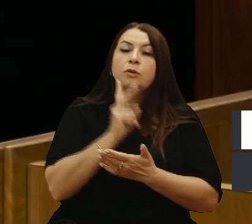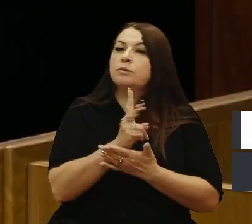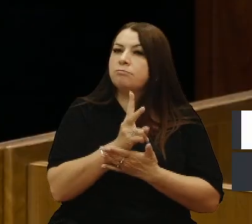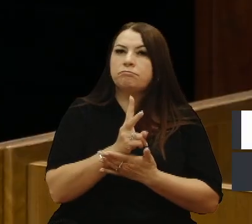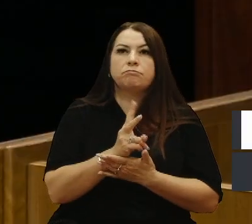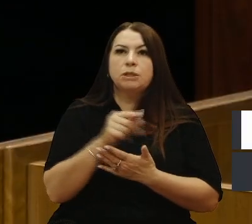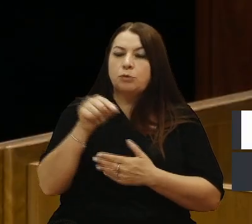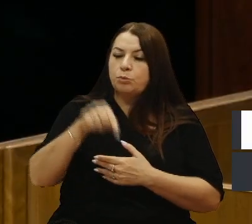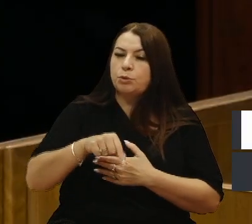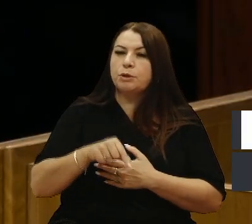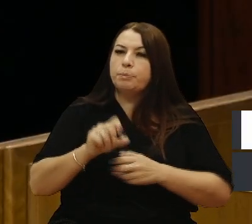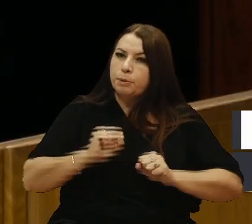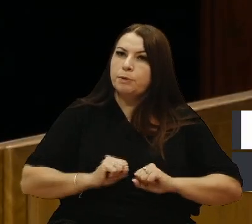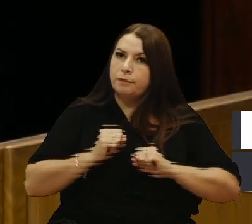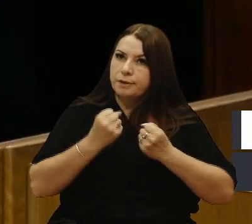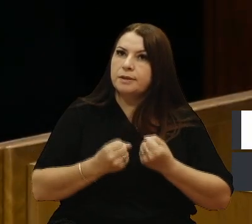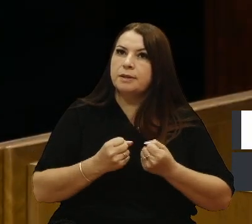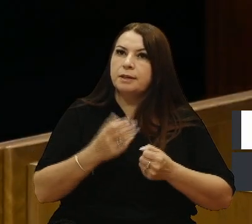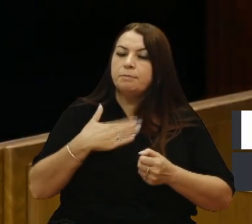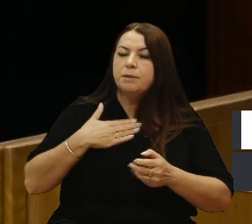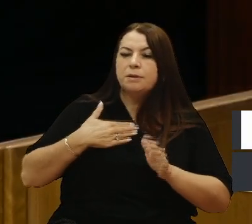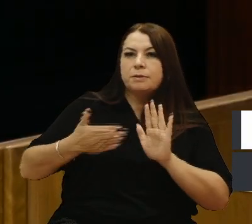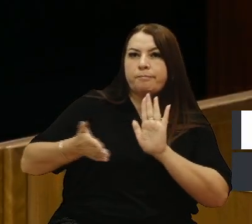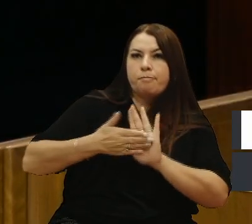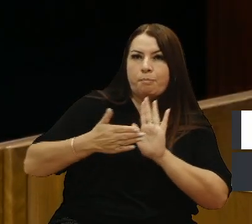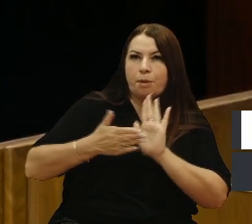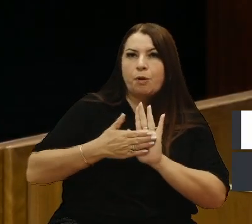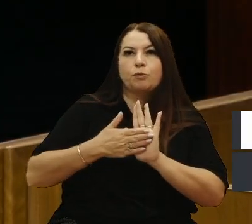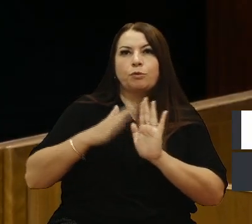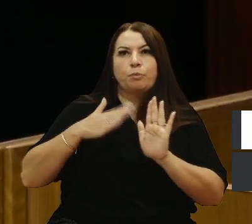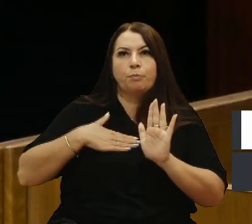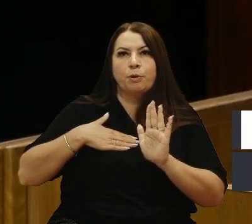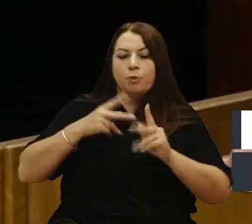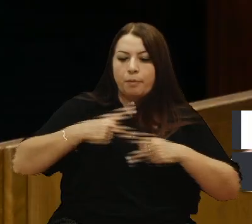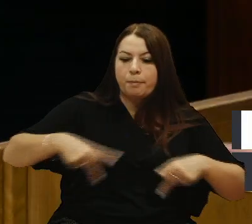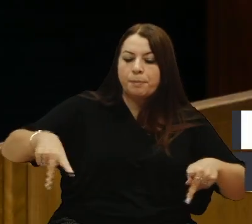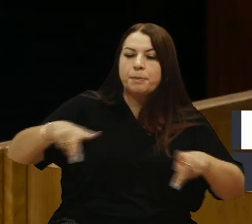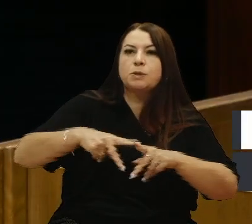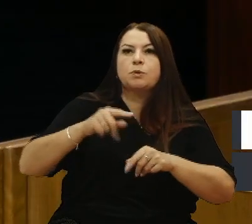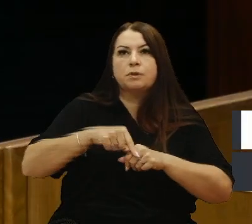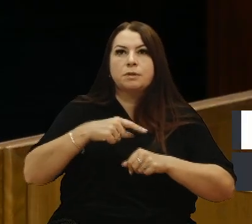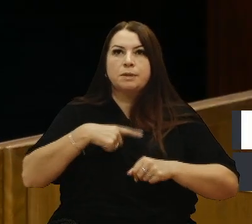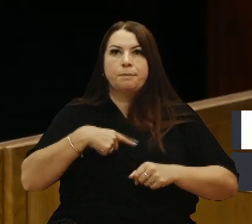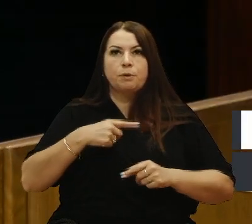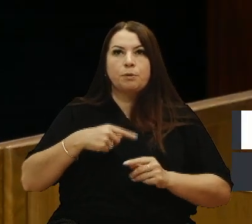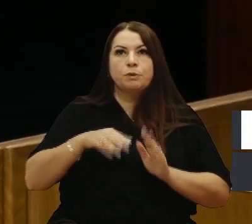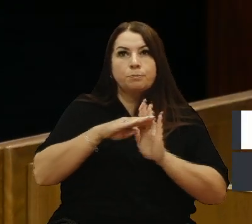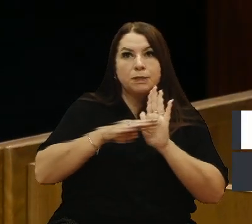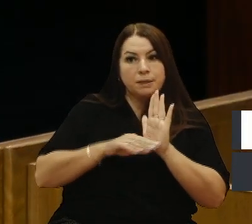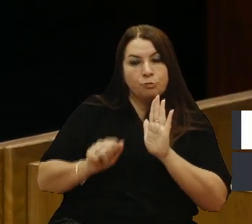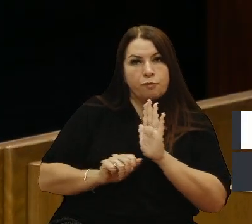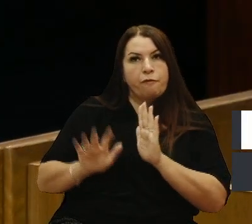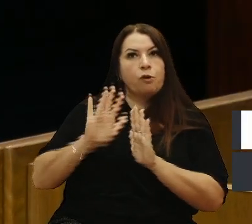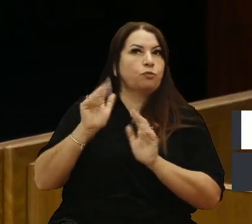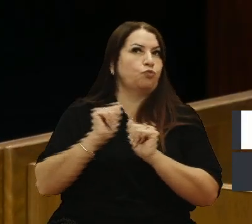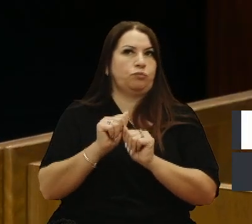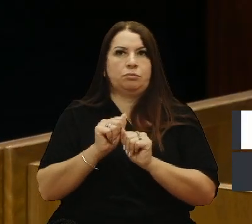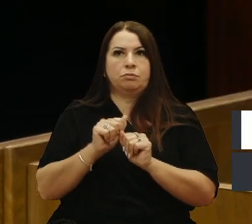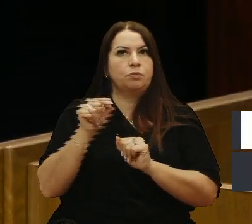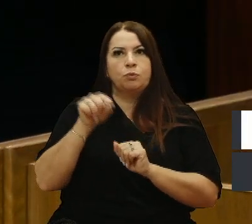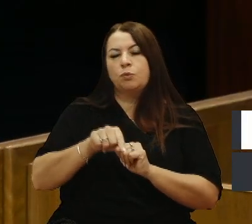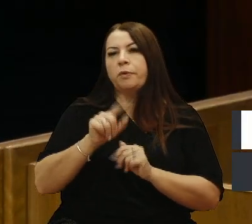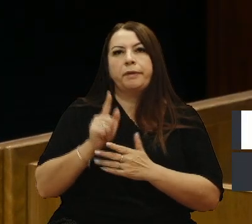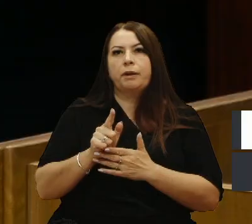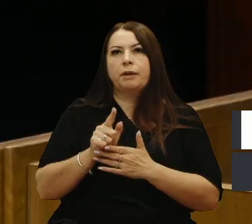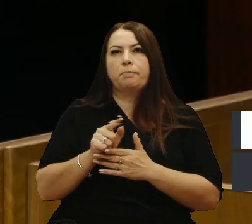Eu estou aqui para defender as minhas pautas, o meu público, os meus princípios e valores. Não estou aqui